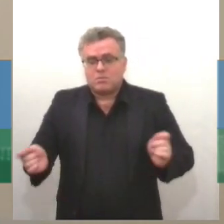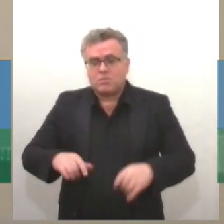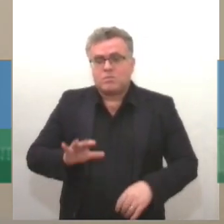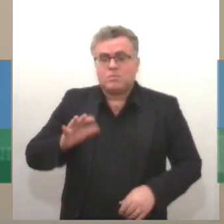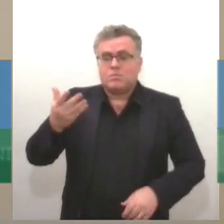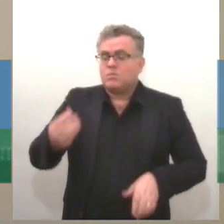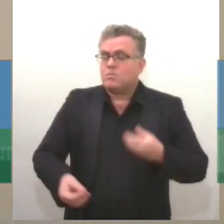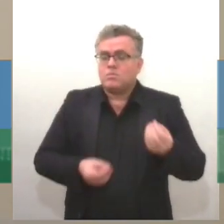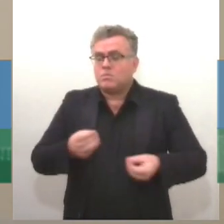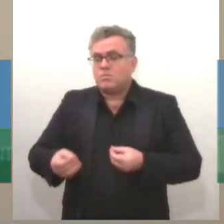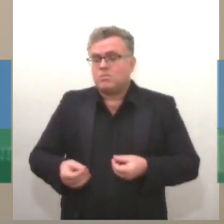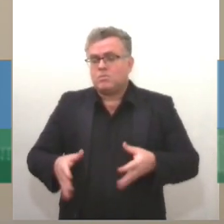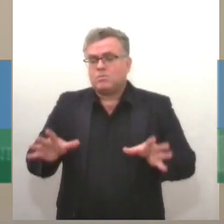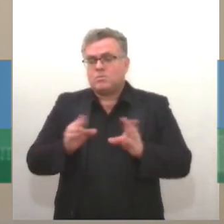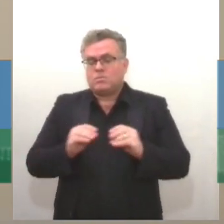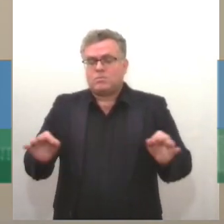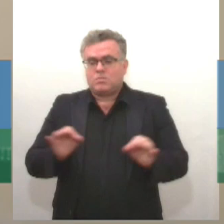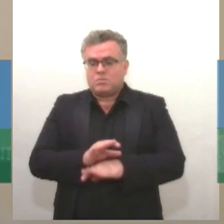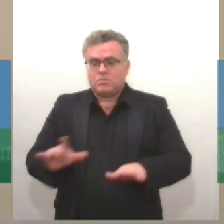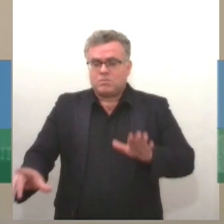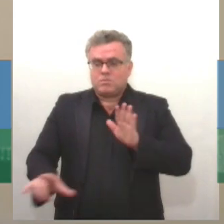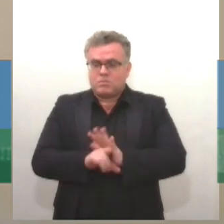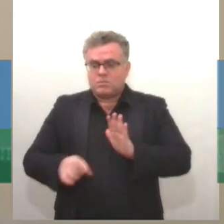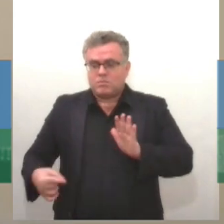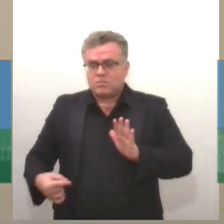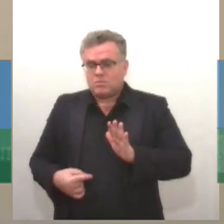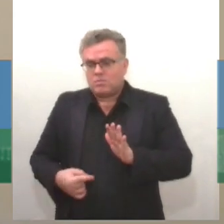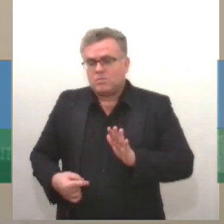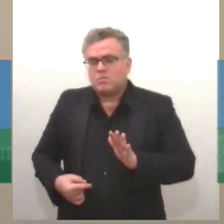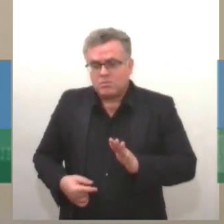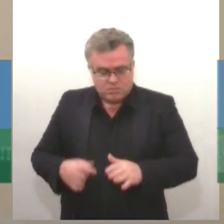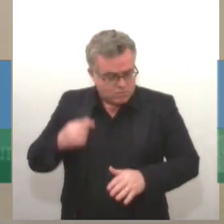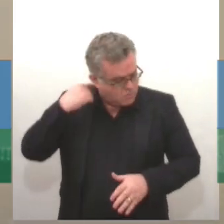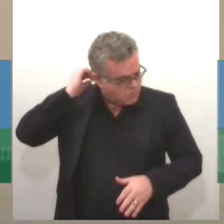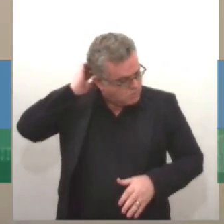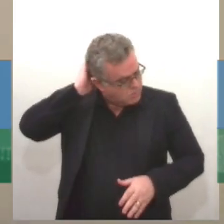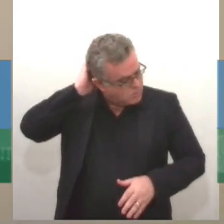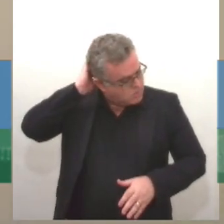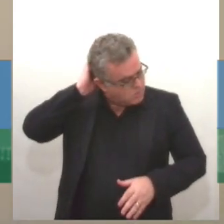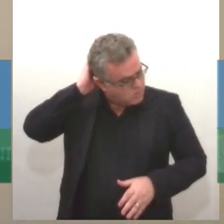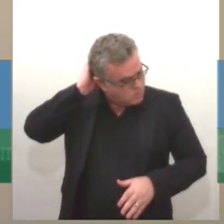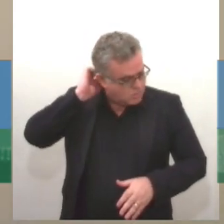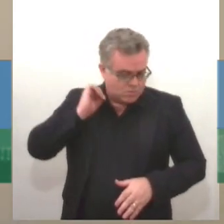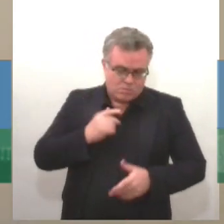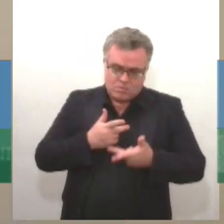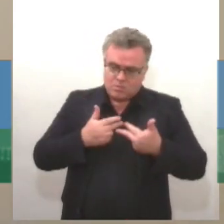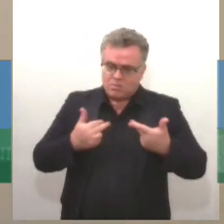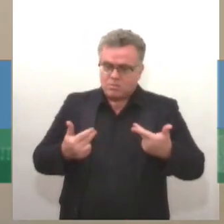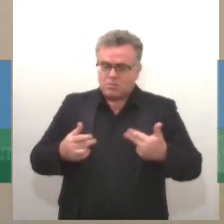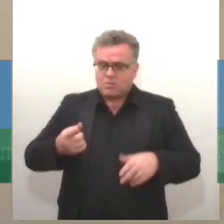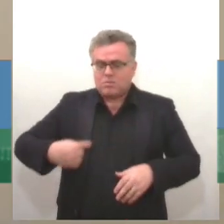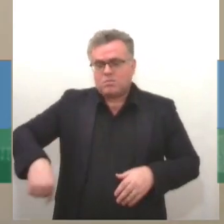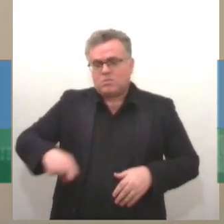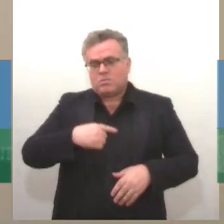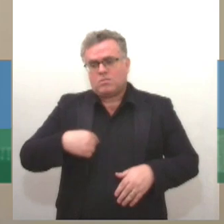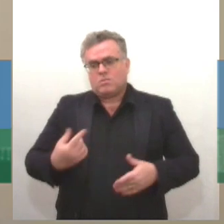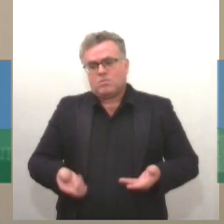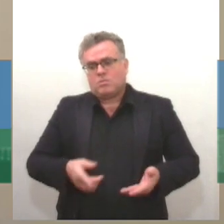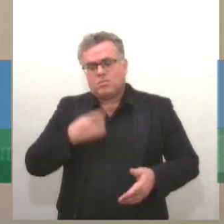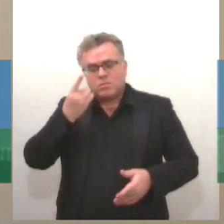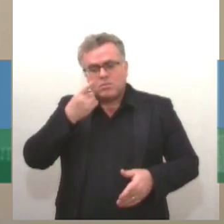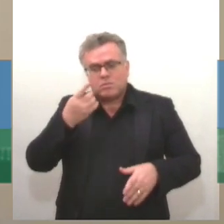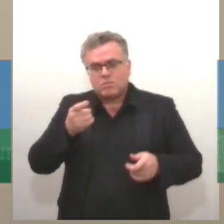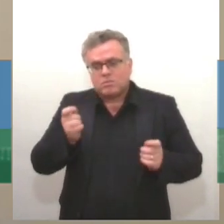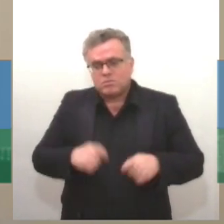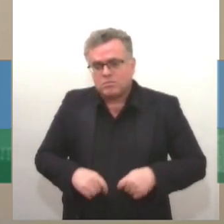ajuste na legislação, é algo que os nossos parlamentares, né, eleitos para exercer essa função de nos representar